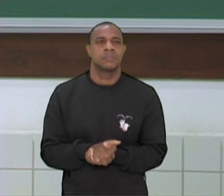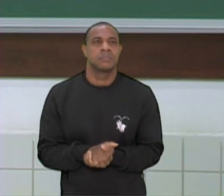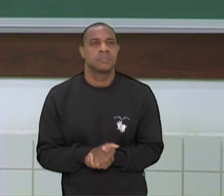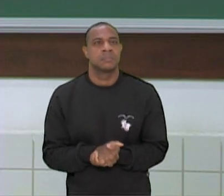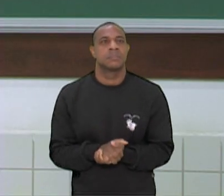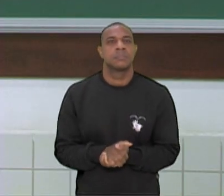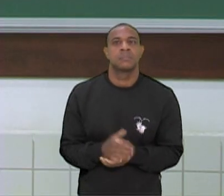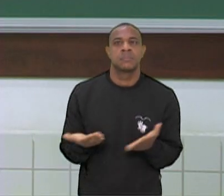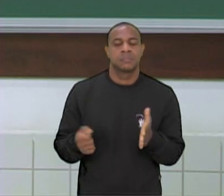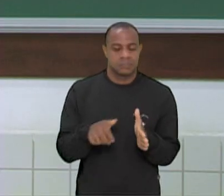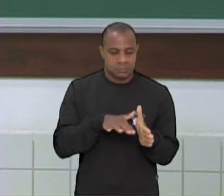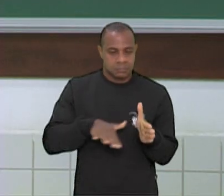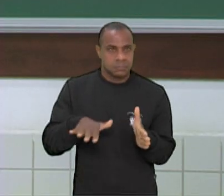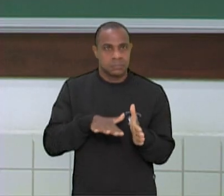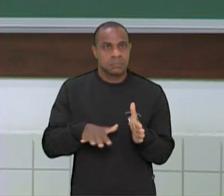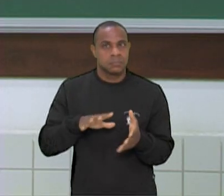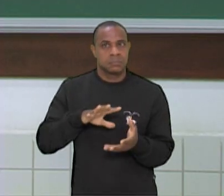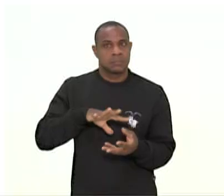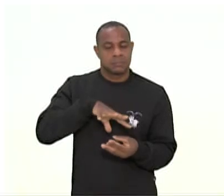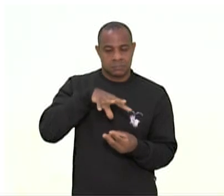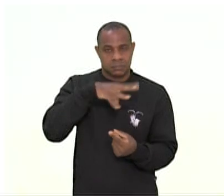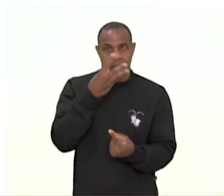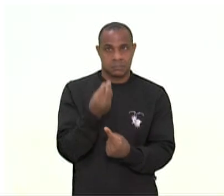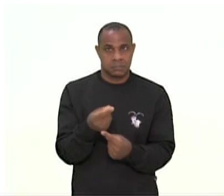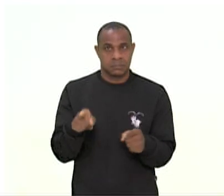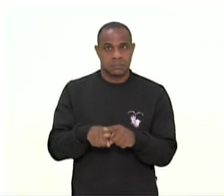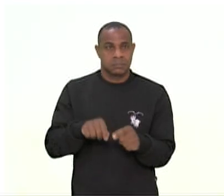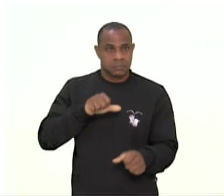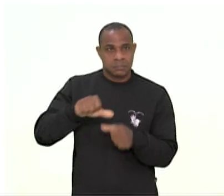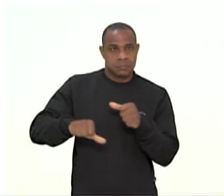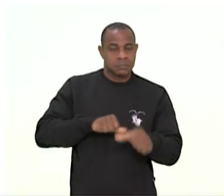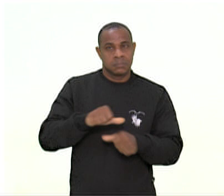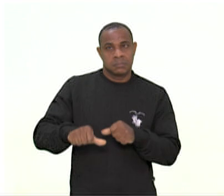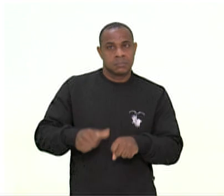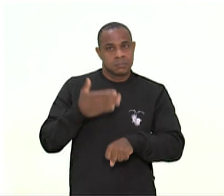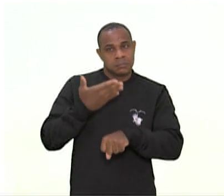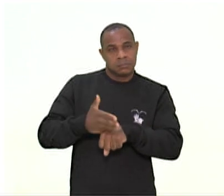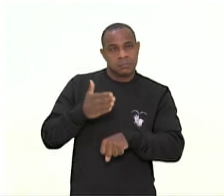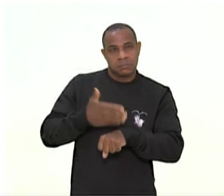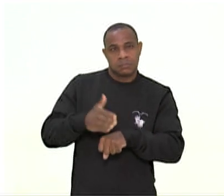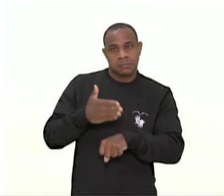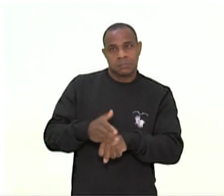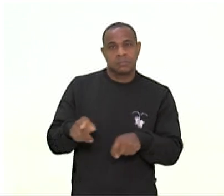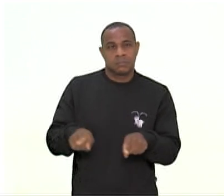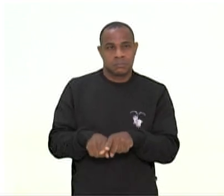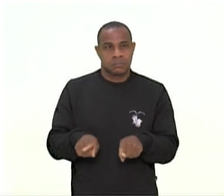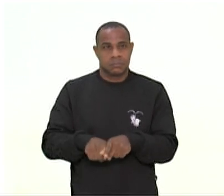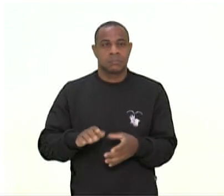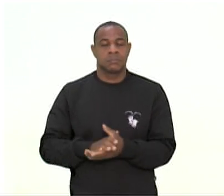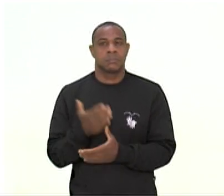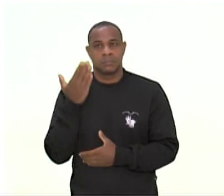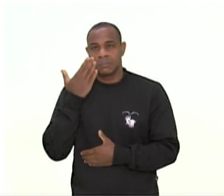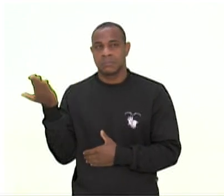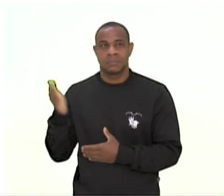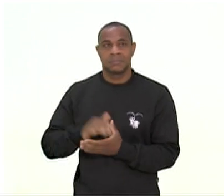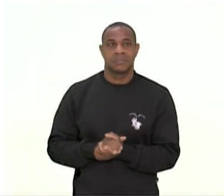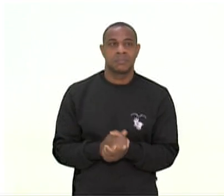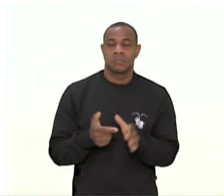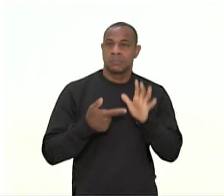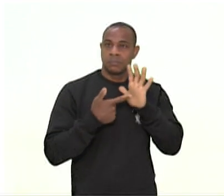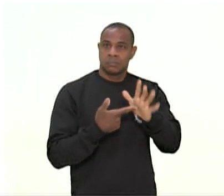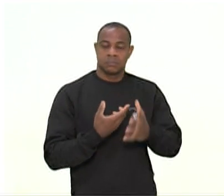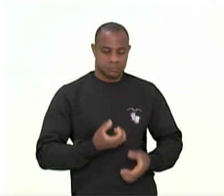Nesse período, a arte também se transforma e passa a exercer cada vez mais um papel contestador, expressando de alguma forma